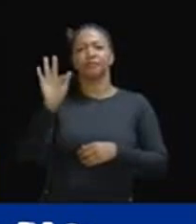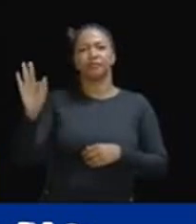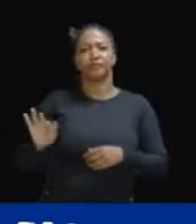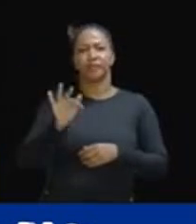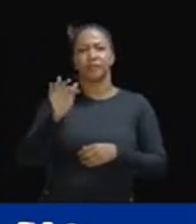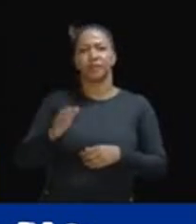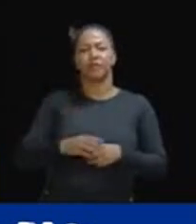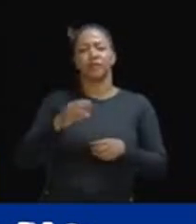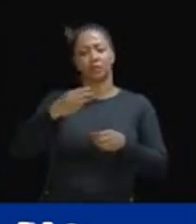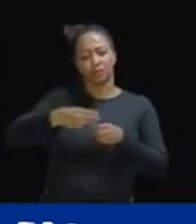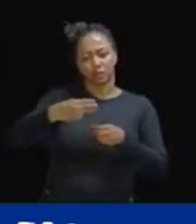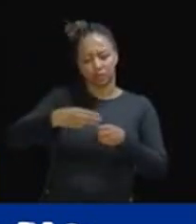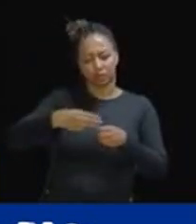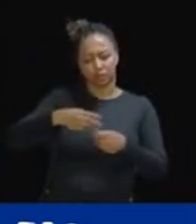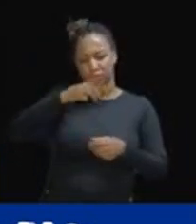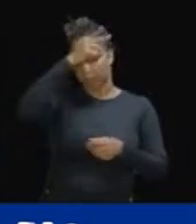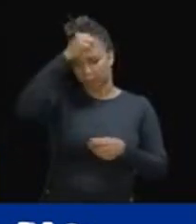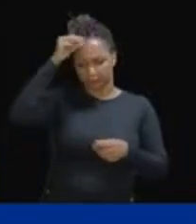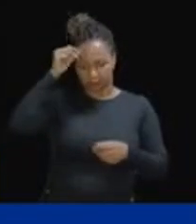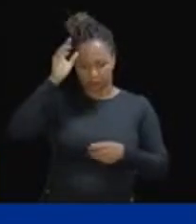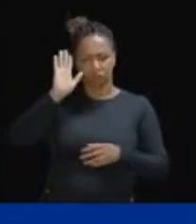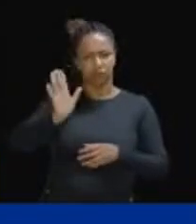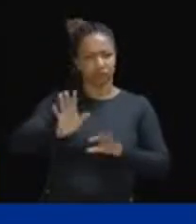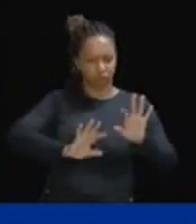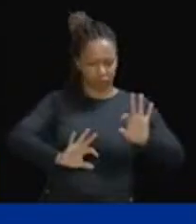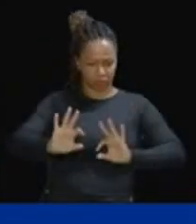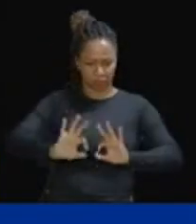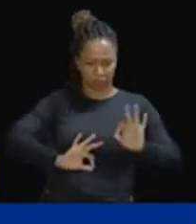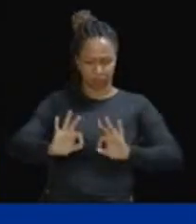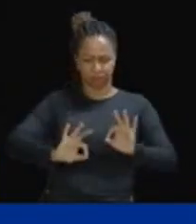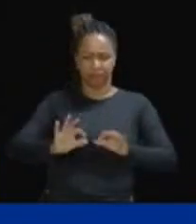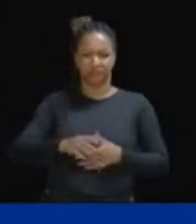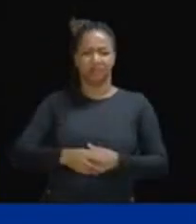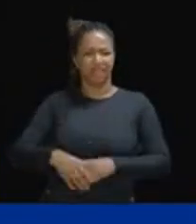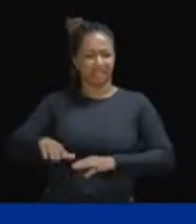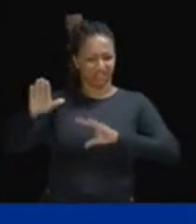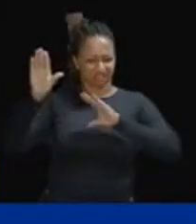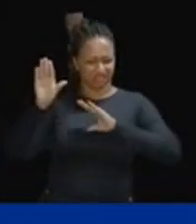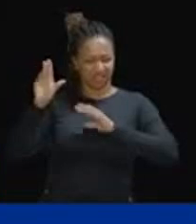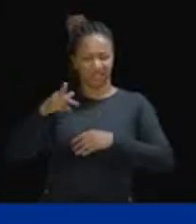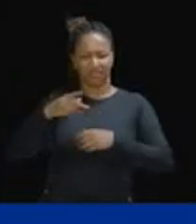feito. Então, quando a candidata coloca a